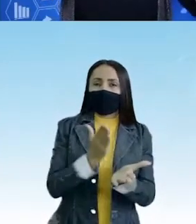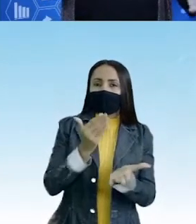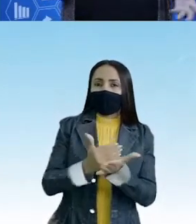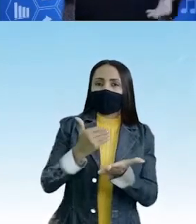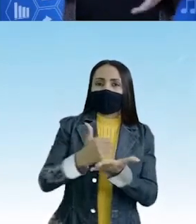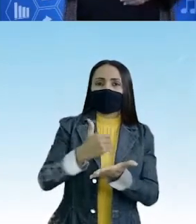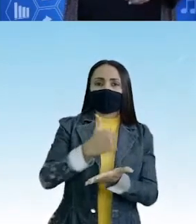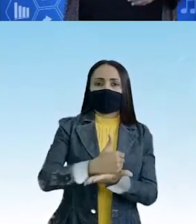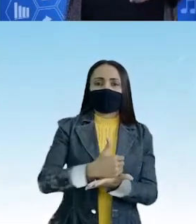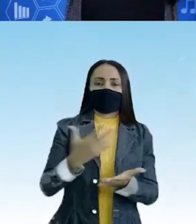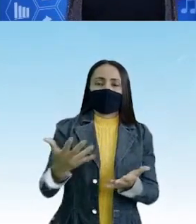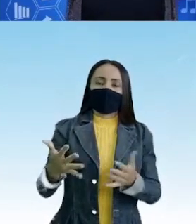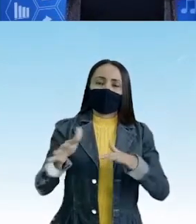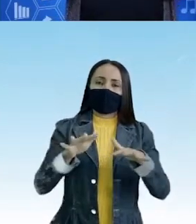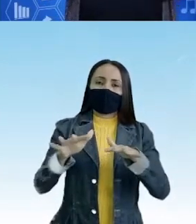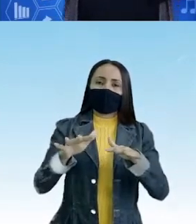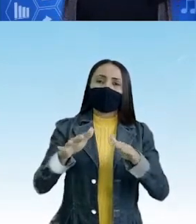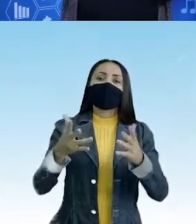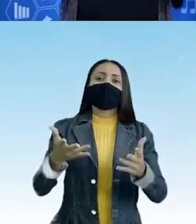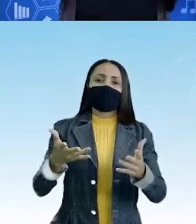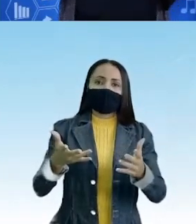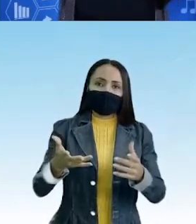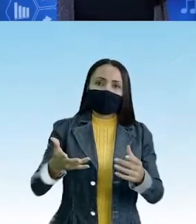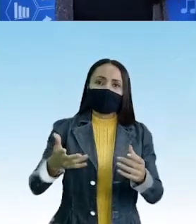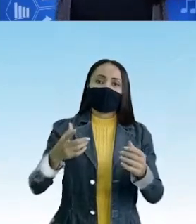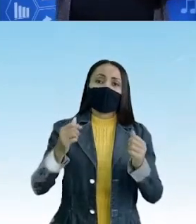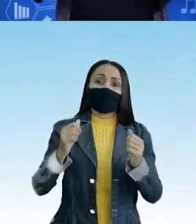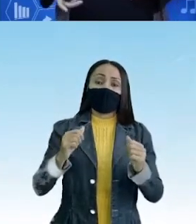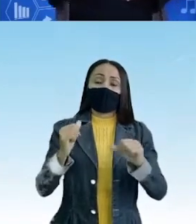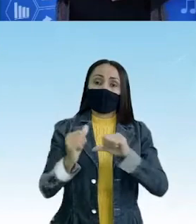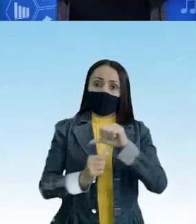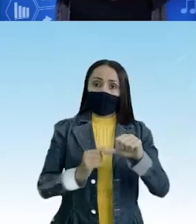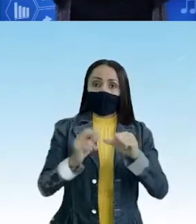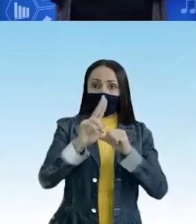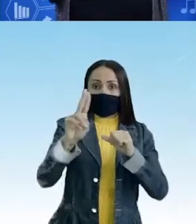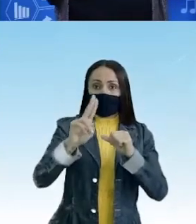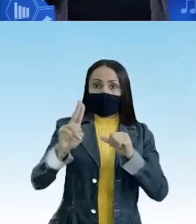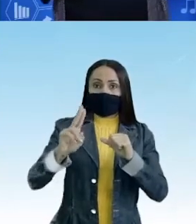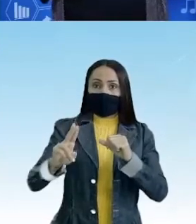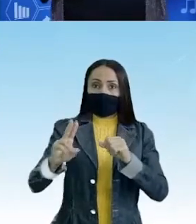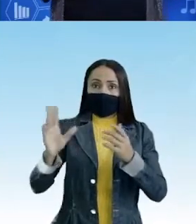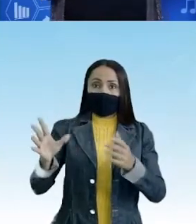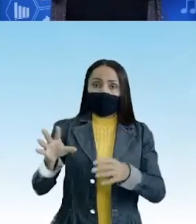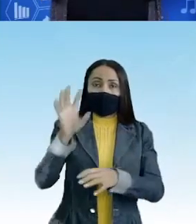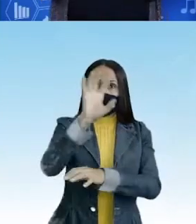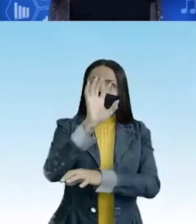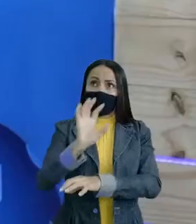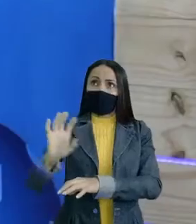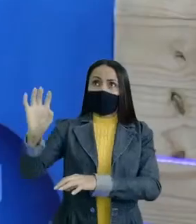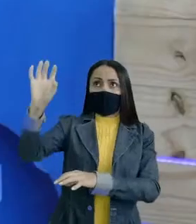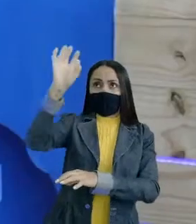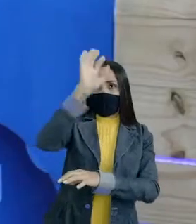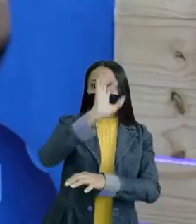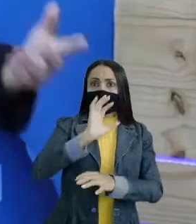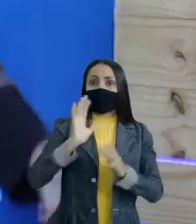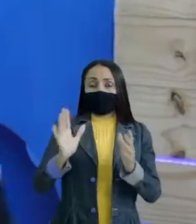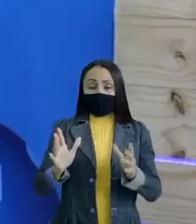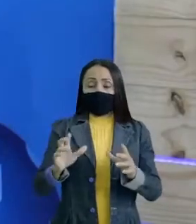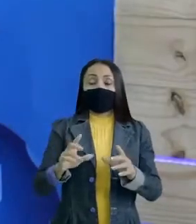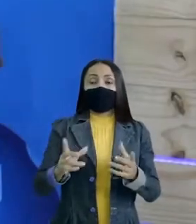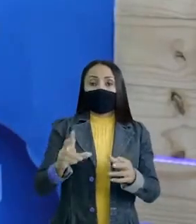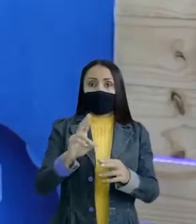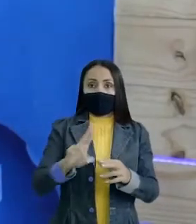coisas todas. Pode mudar o nome em algumas regiões, né? Os curral, que a gente chama